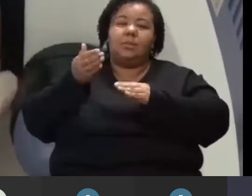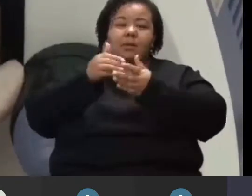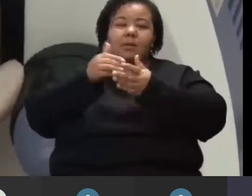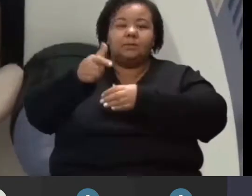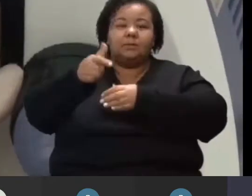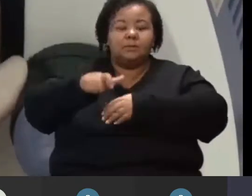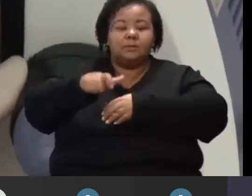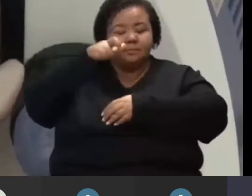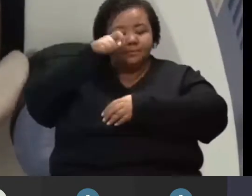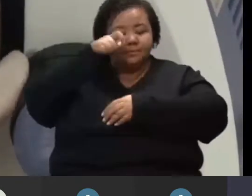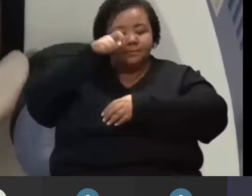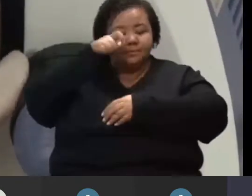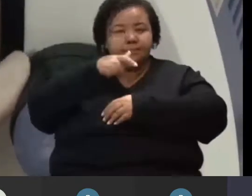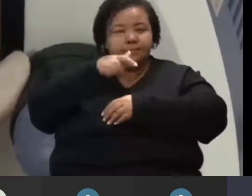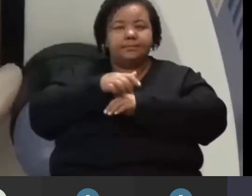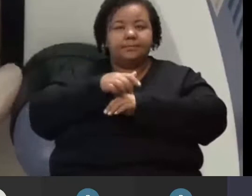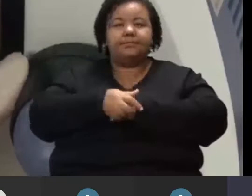objeto.